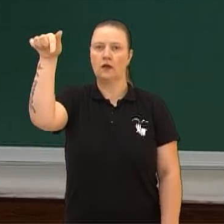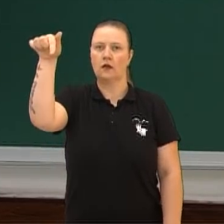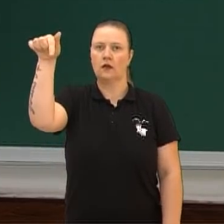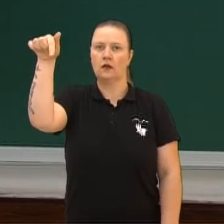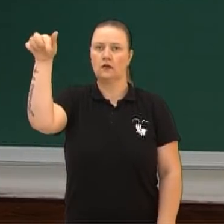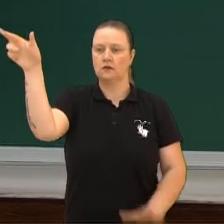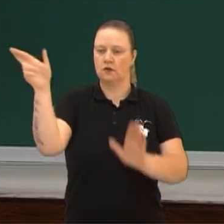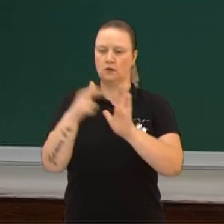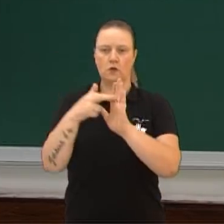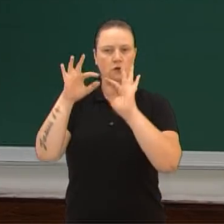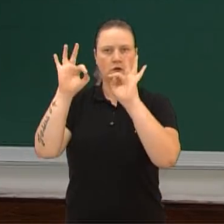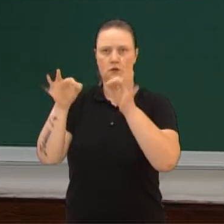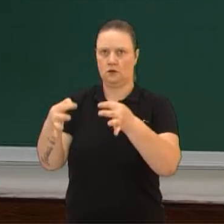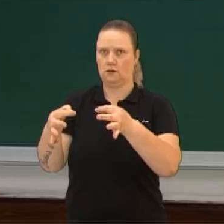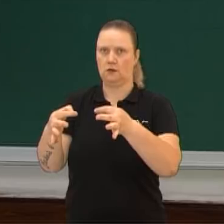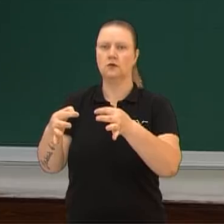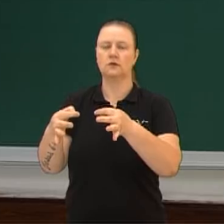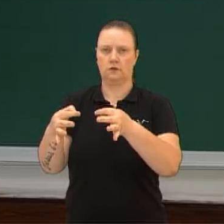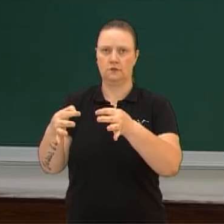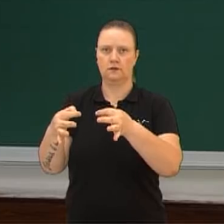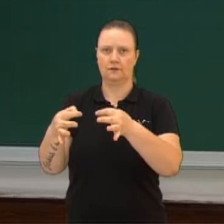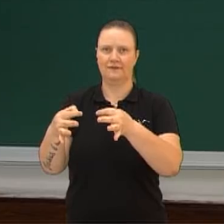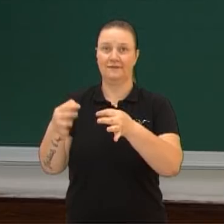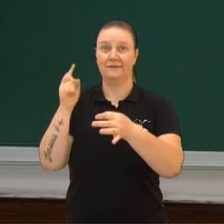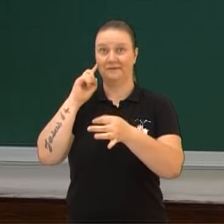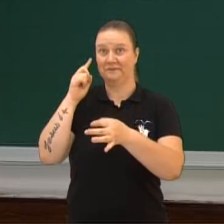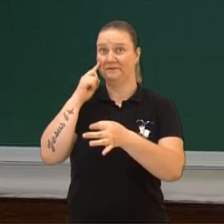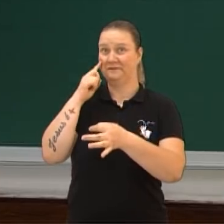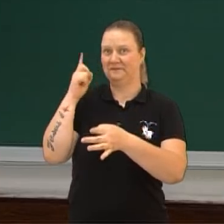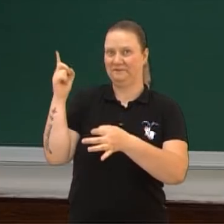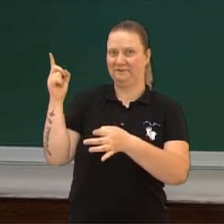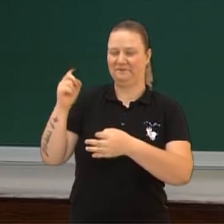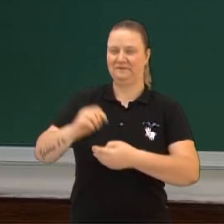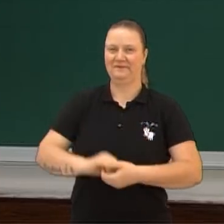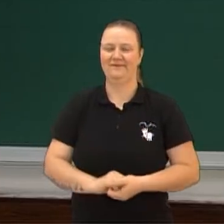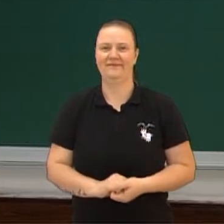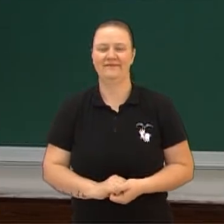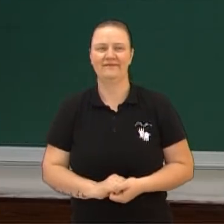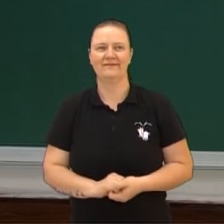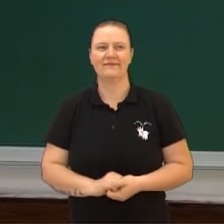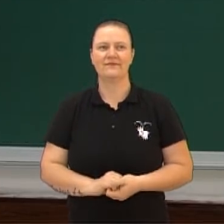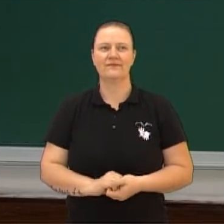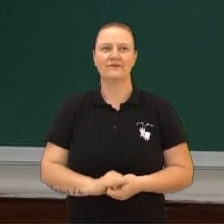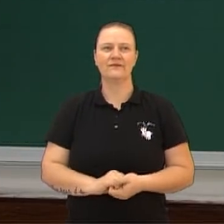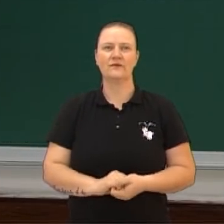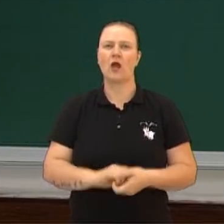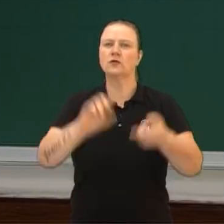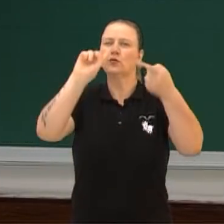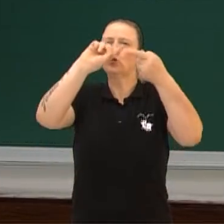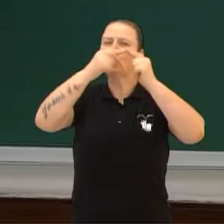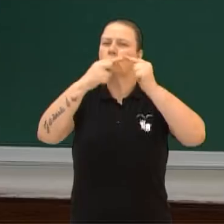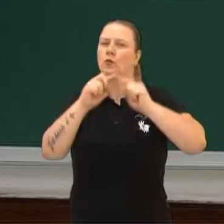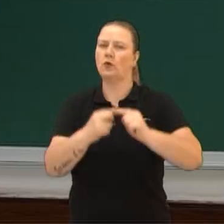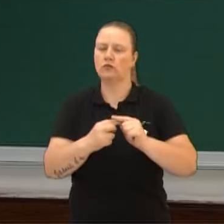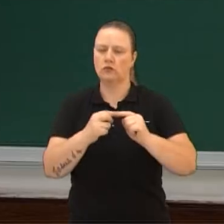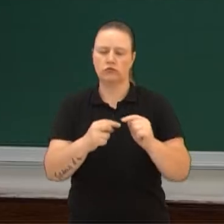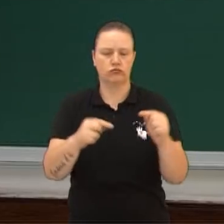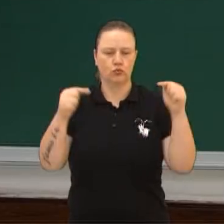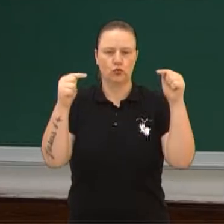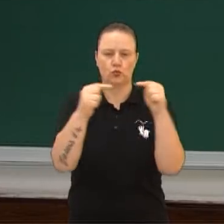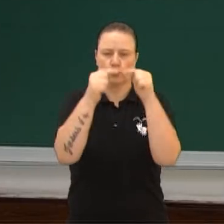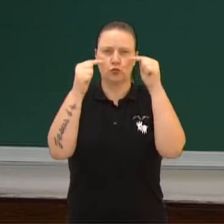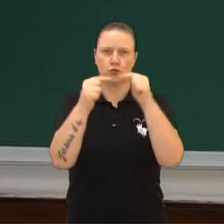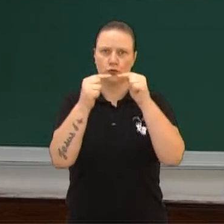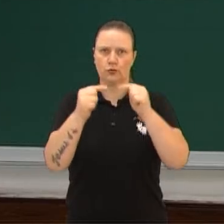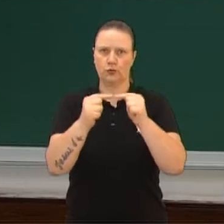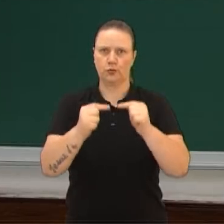né, dessa minha barra, do gráfico de barras, é a quantidade de acertos, né, que está relacionado com cada um lá que acertou,